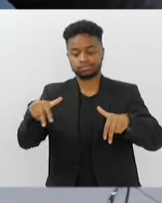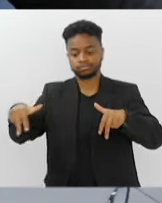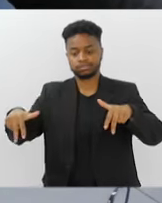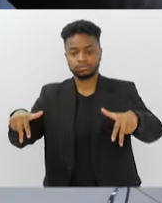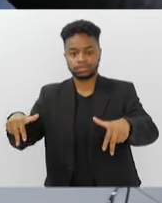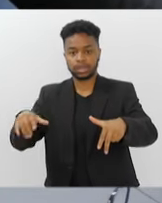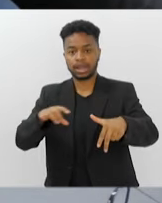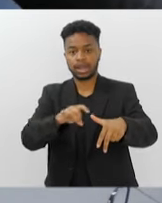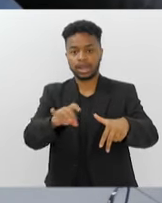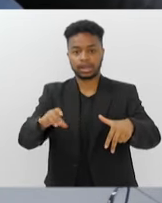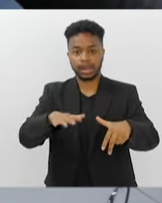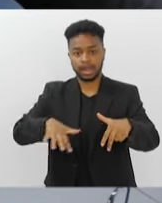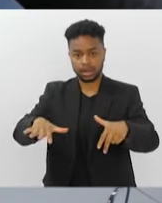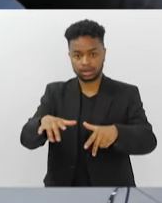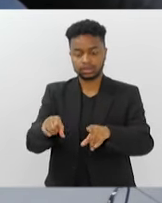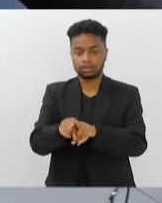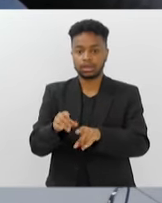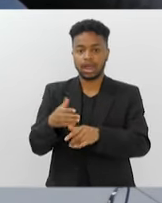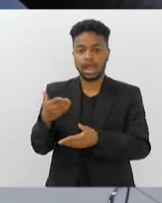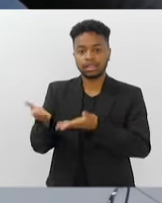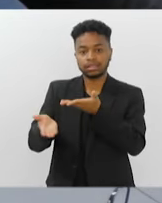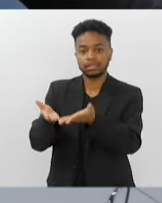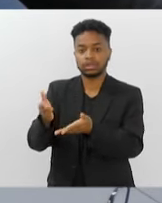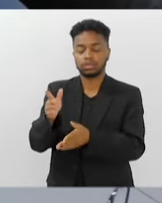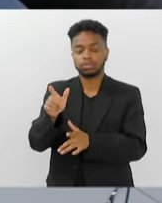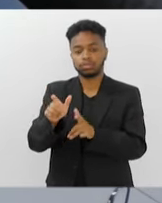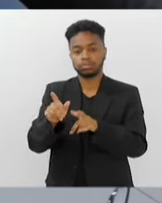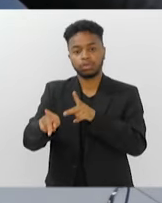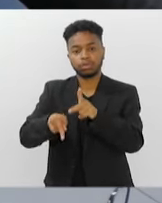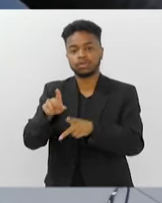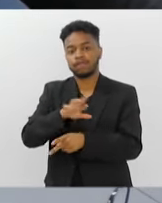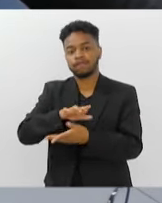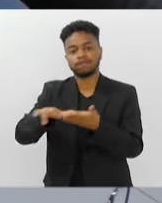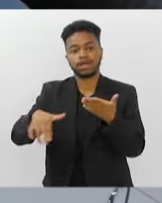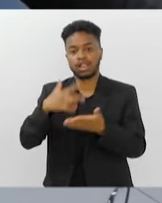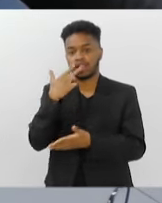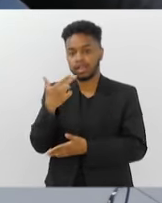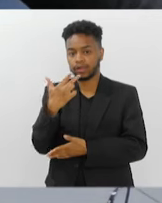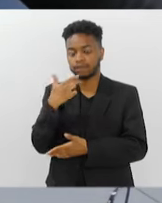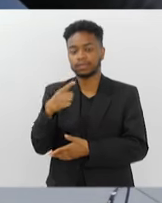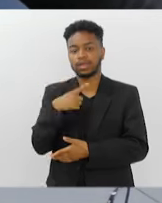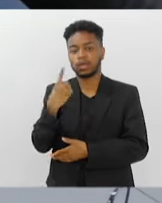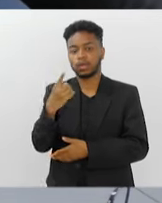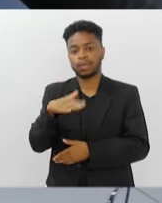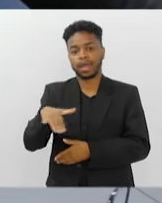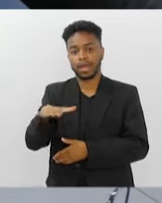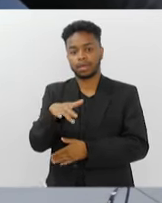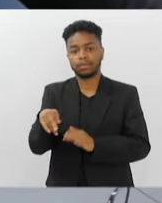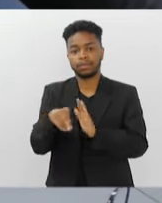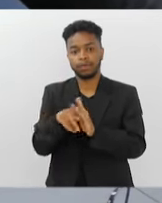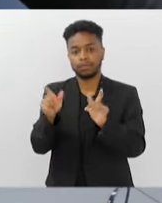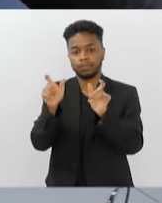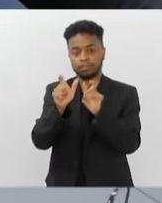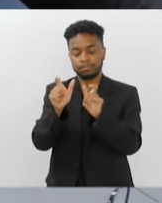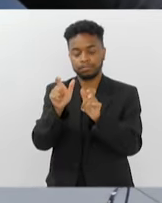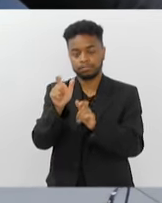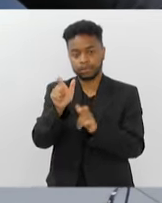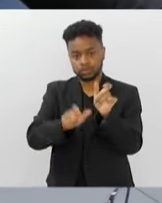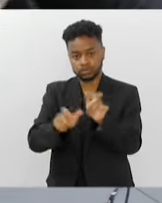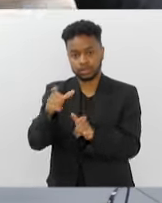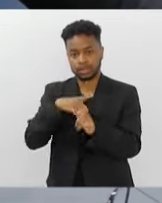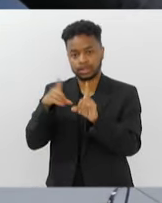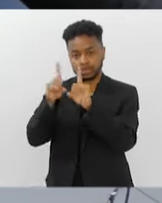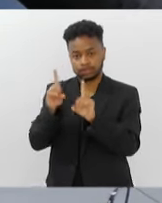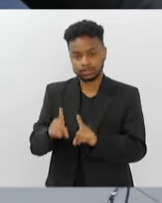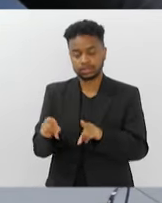falando e atendendo a população idiomas uma área para uma área de pcds eu inclusive eh